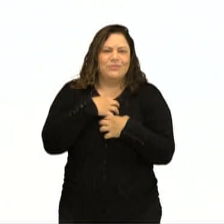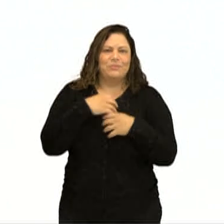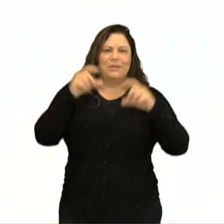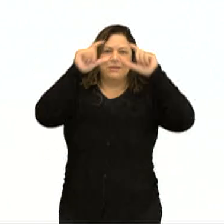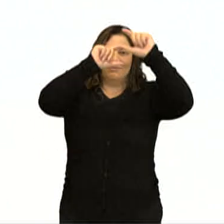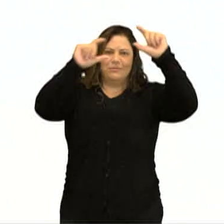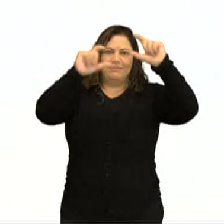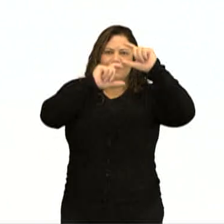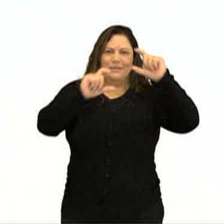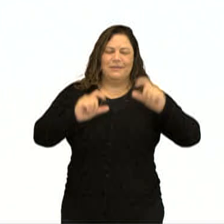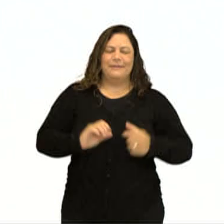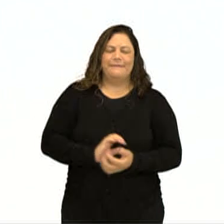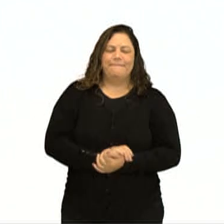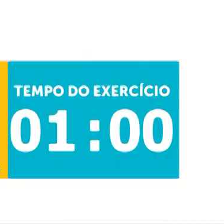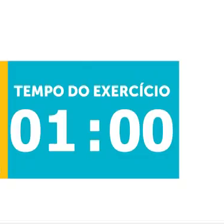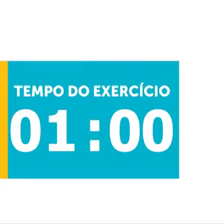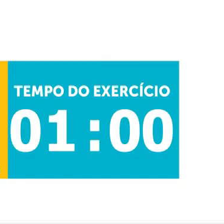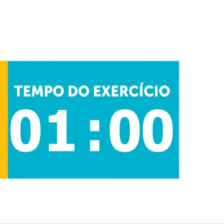versos.